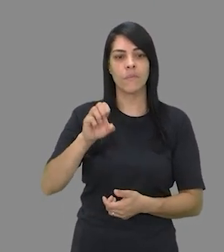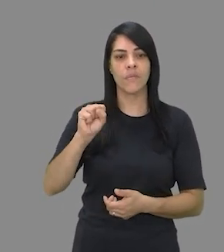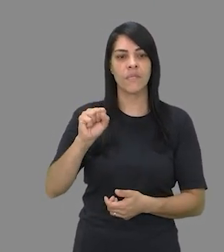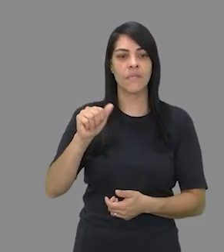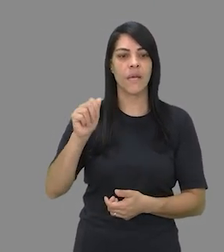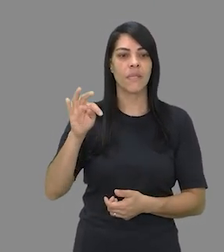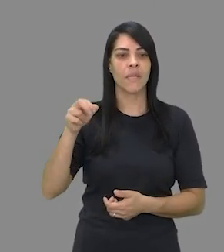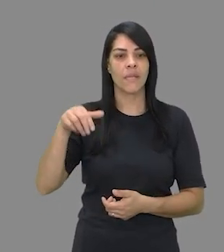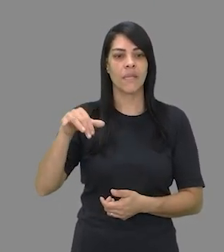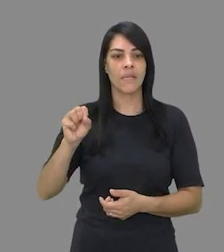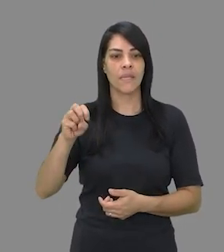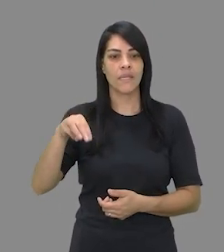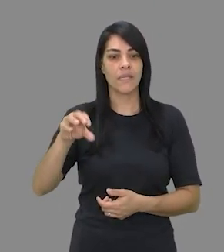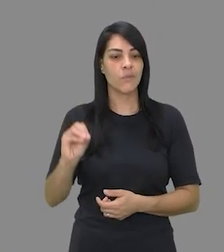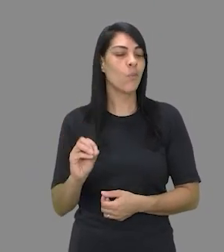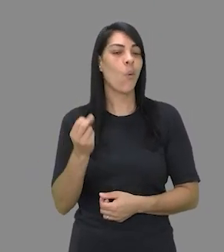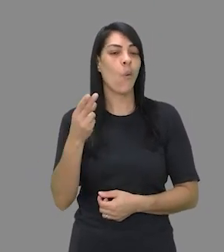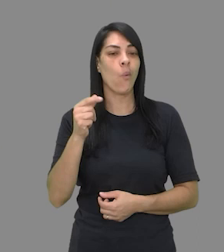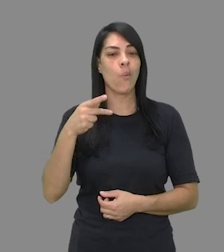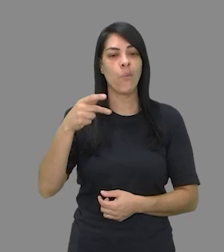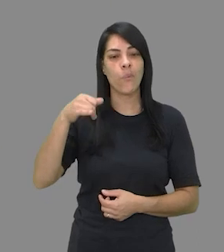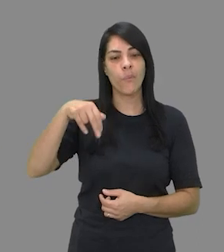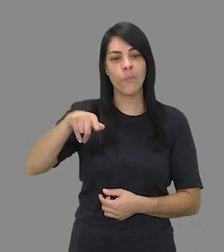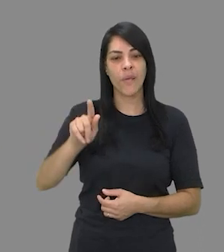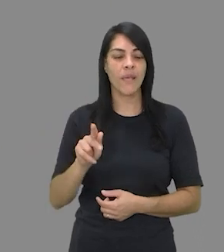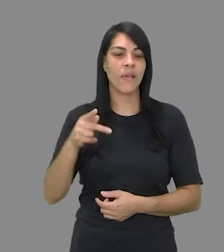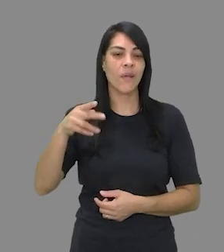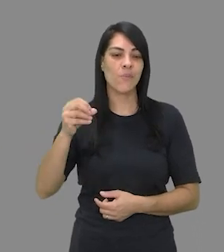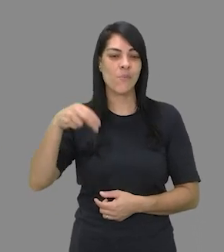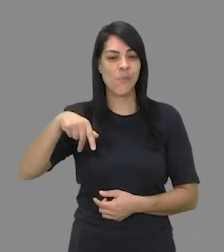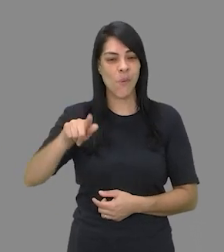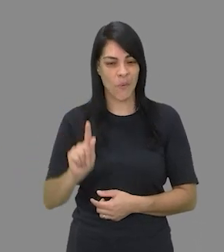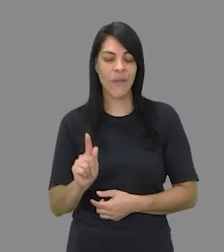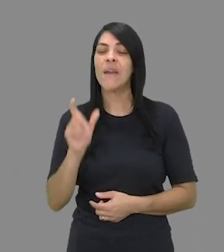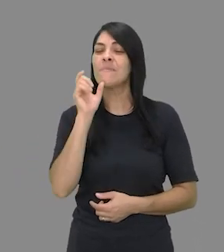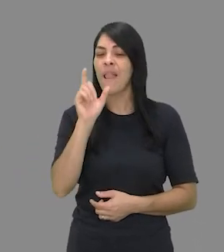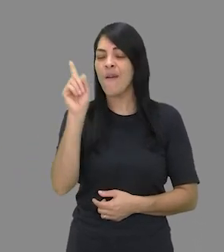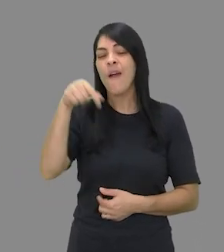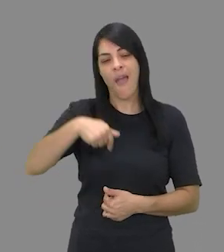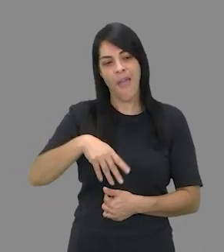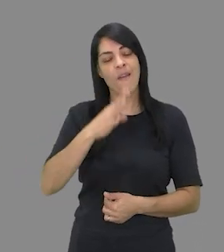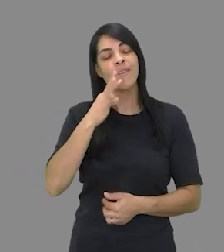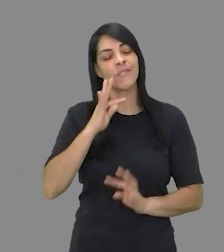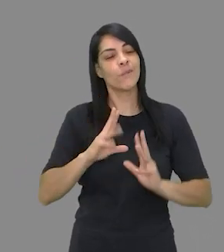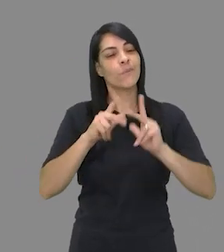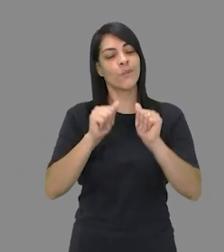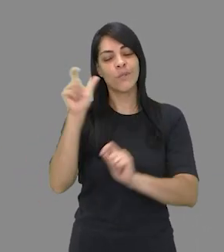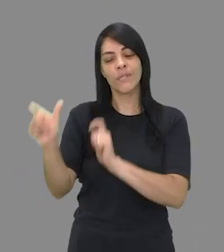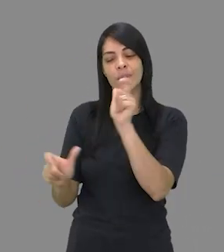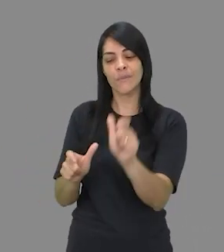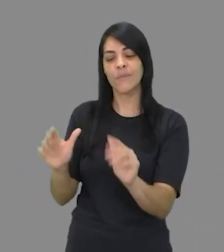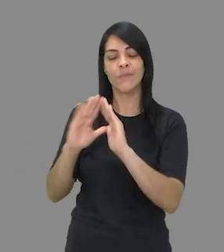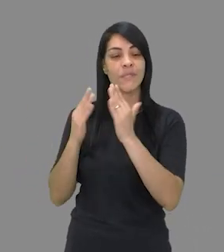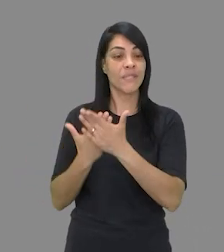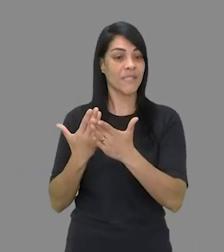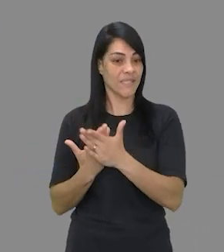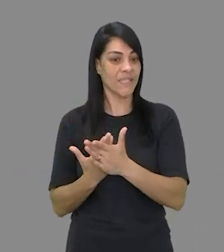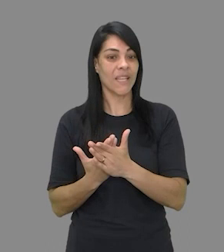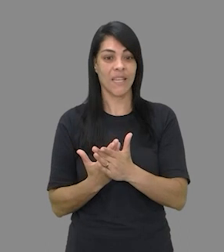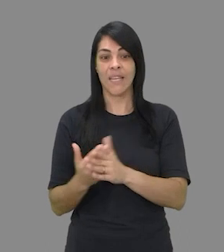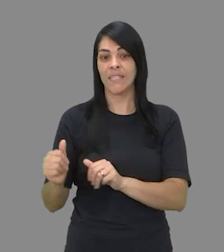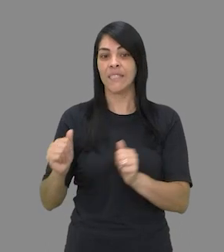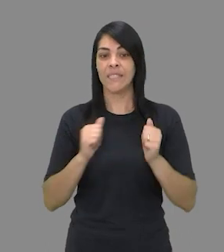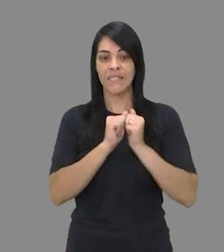mesatenismo ou ping-pong. Opa, essa palavra é bem conhecida aí por todos da escola, não é mesmo? Que é o